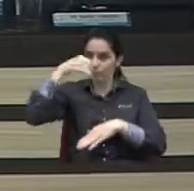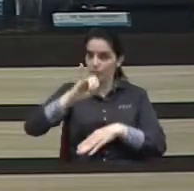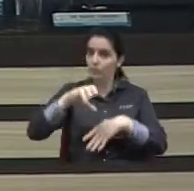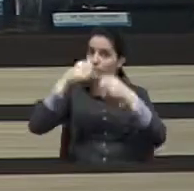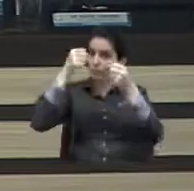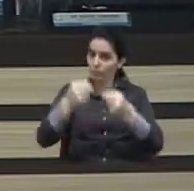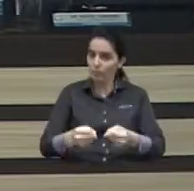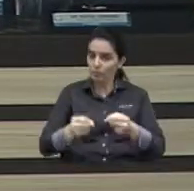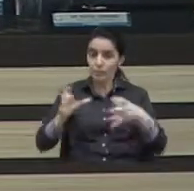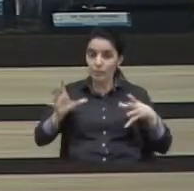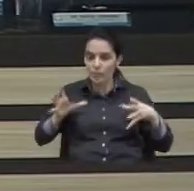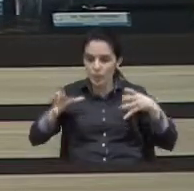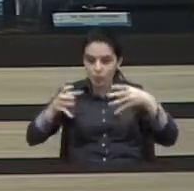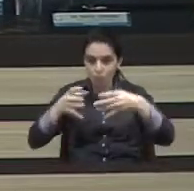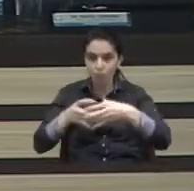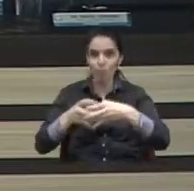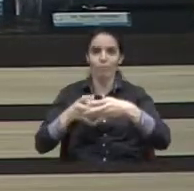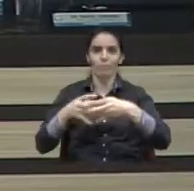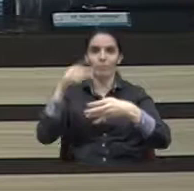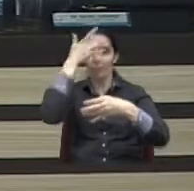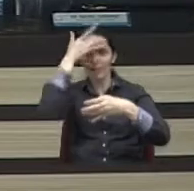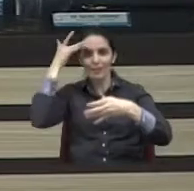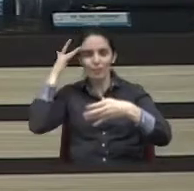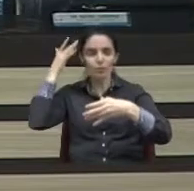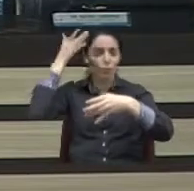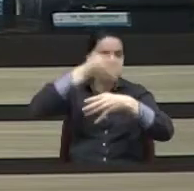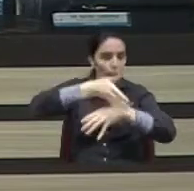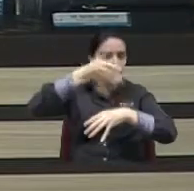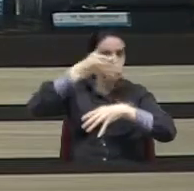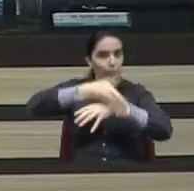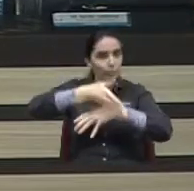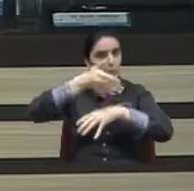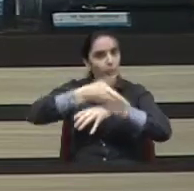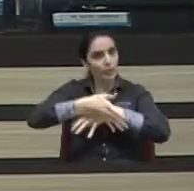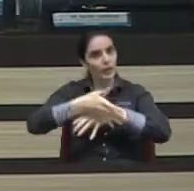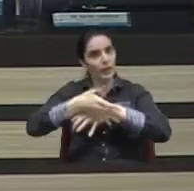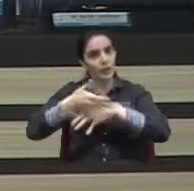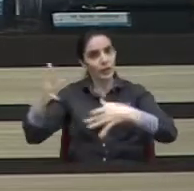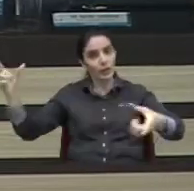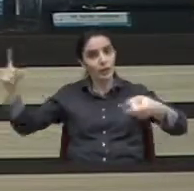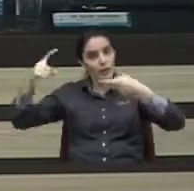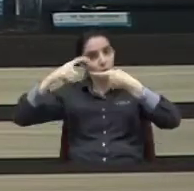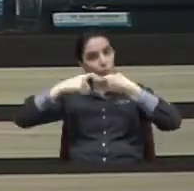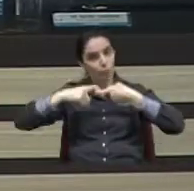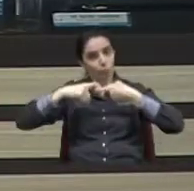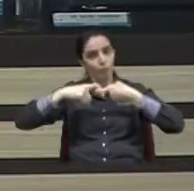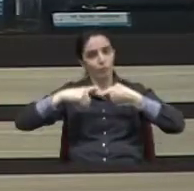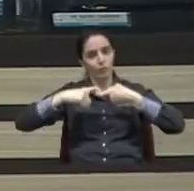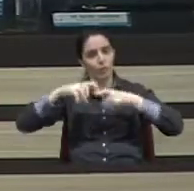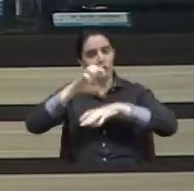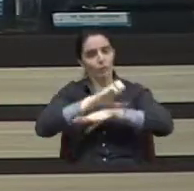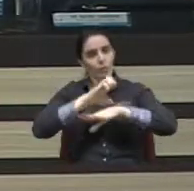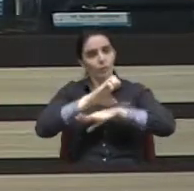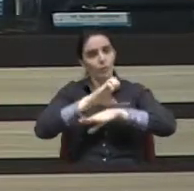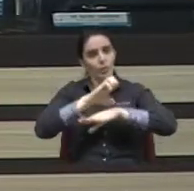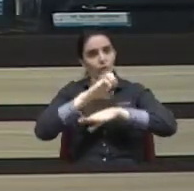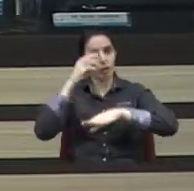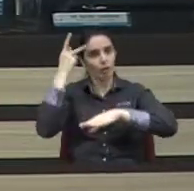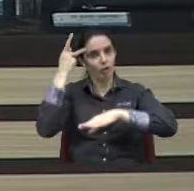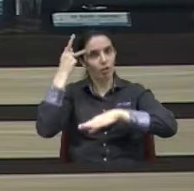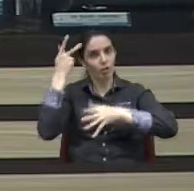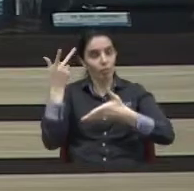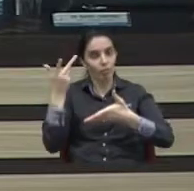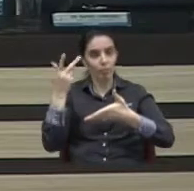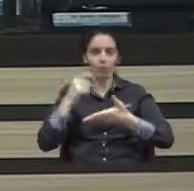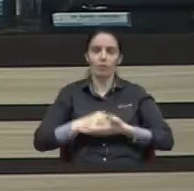passíveis, né, de serem feitas através de mutirões, de parcerias, de convênios com o Estado, com o